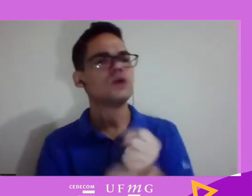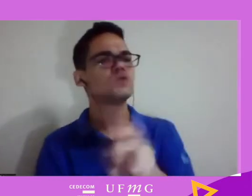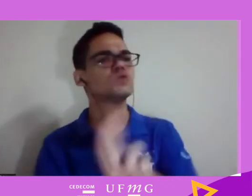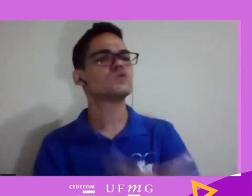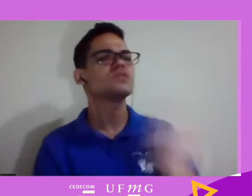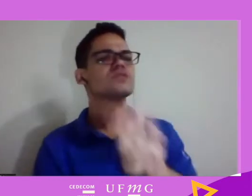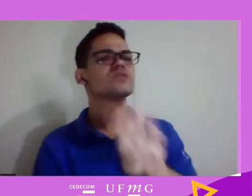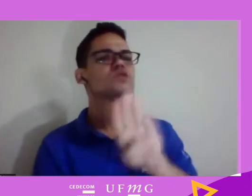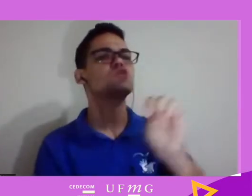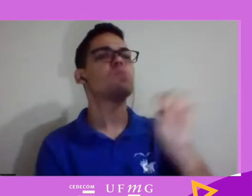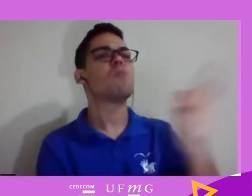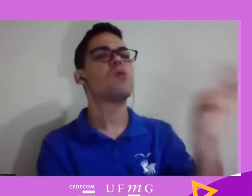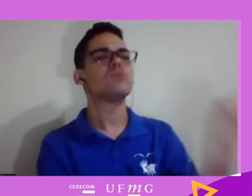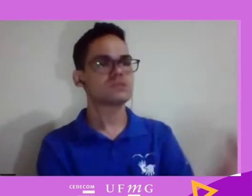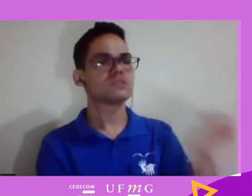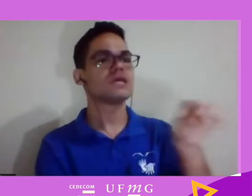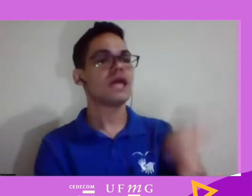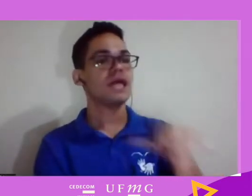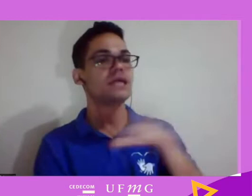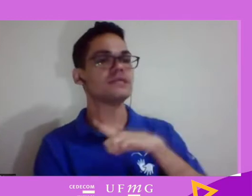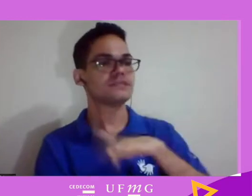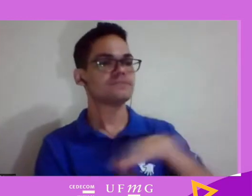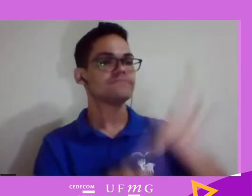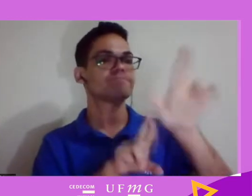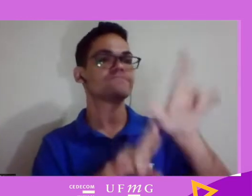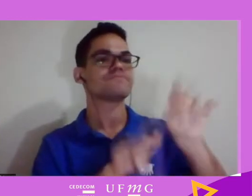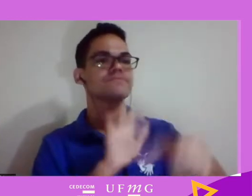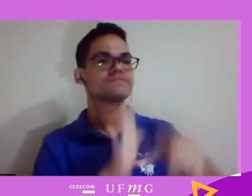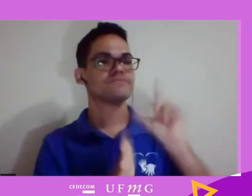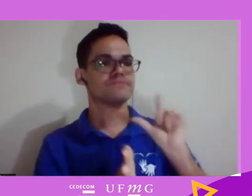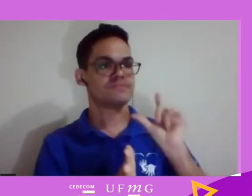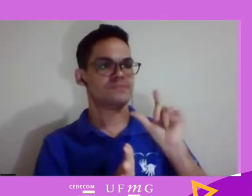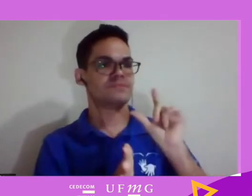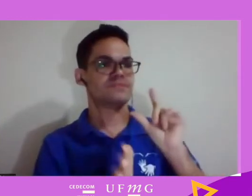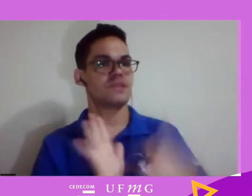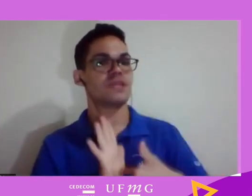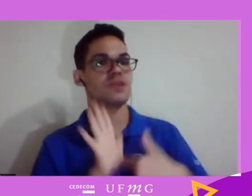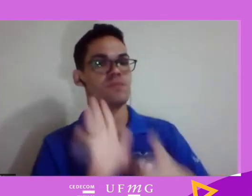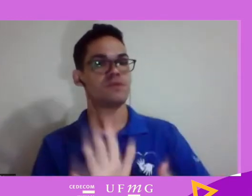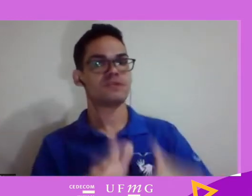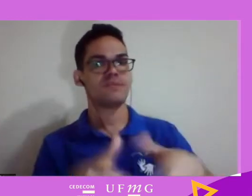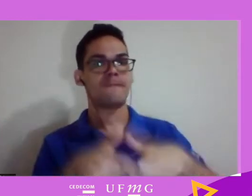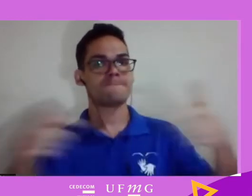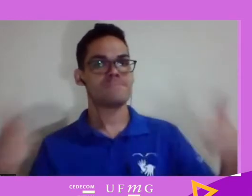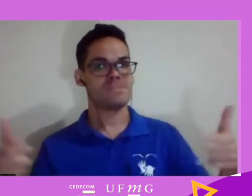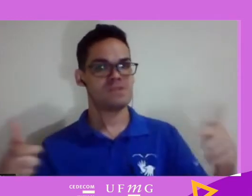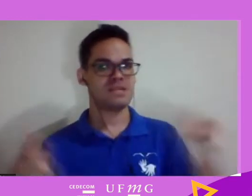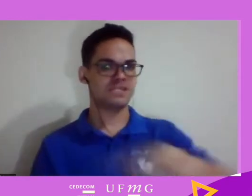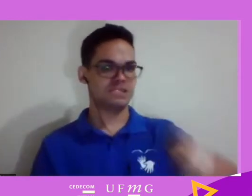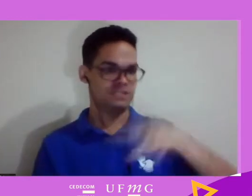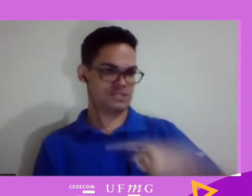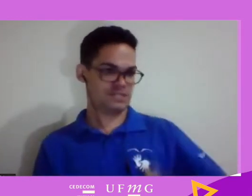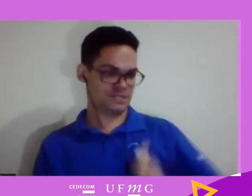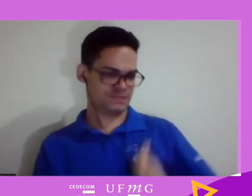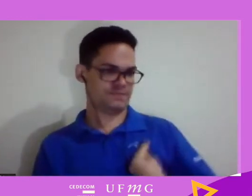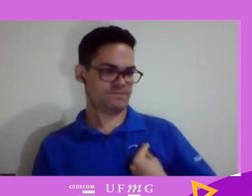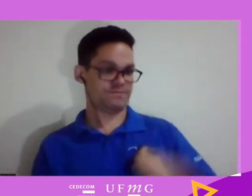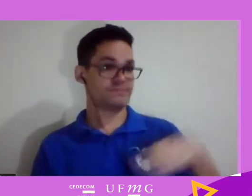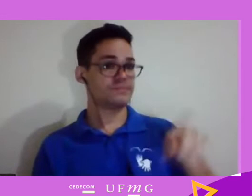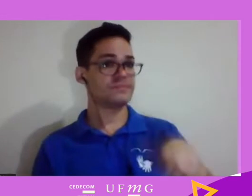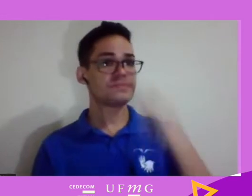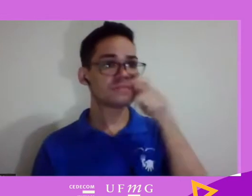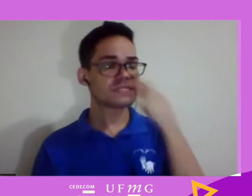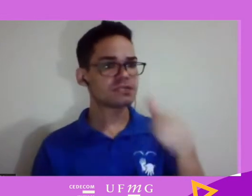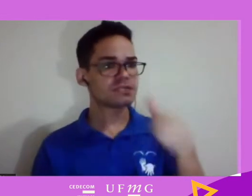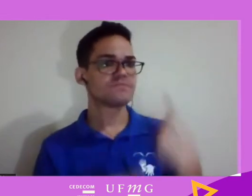prévia. E eles vão se tornando cada vez mais próximos da gente. É uma coisa muito interessante, porque pensa, por exemplo,